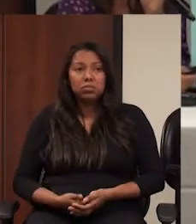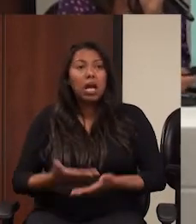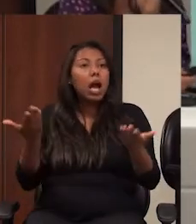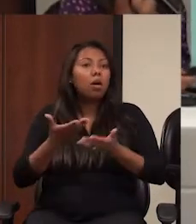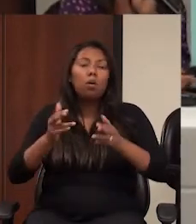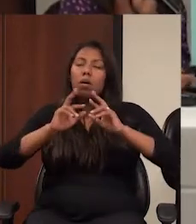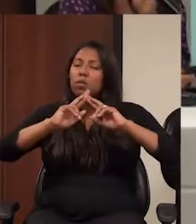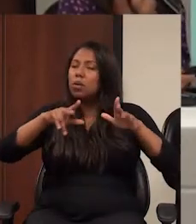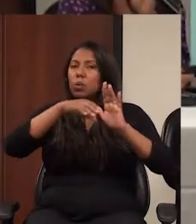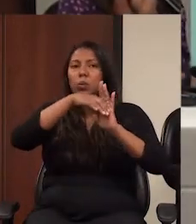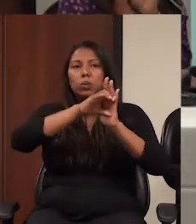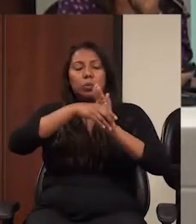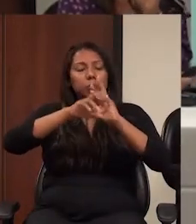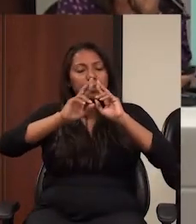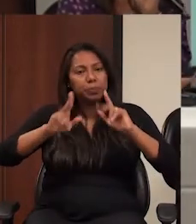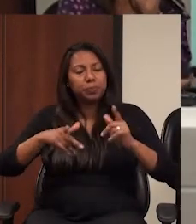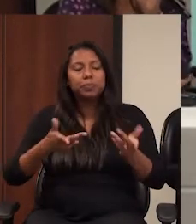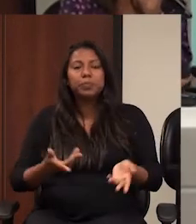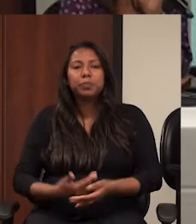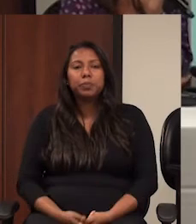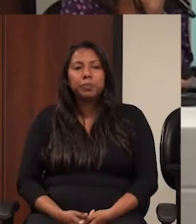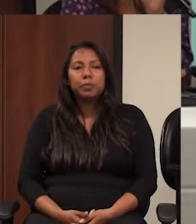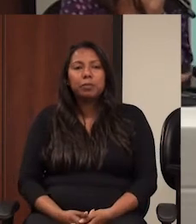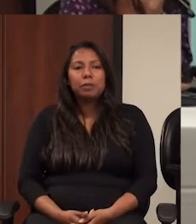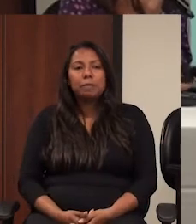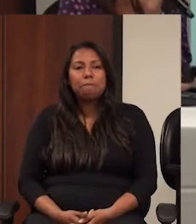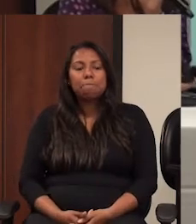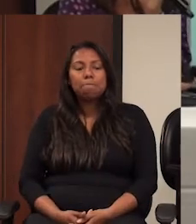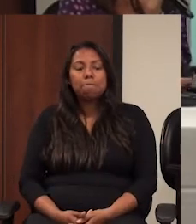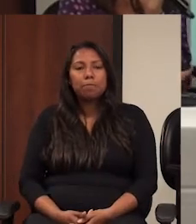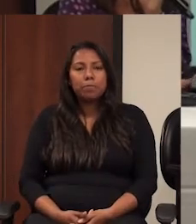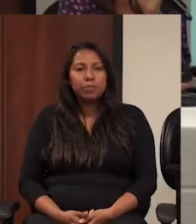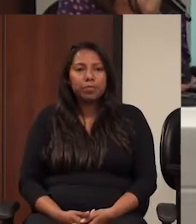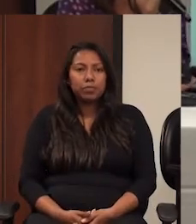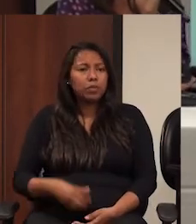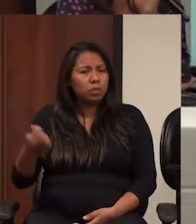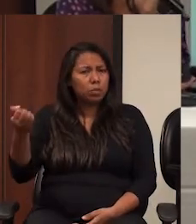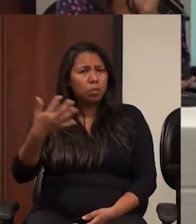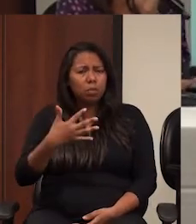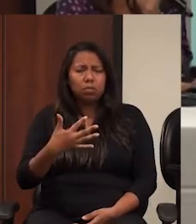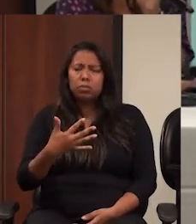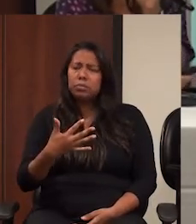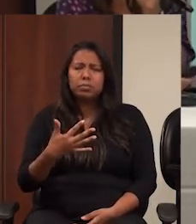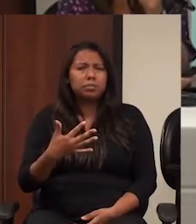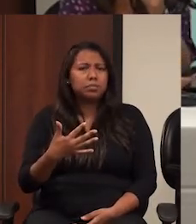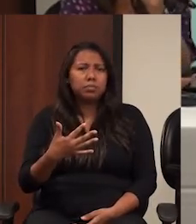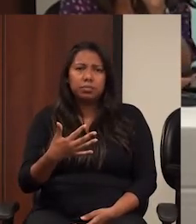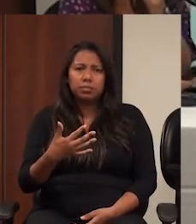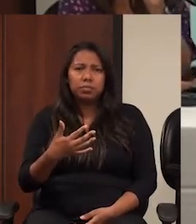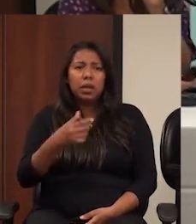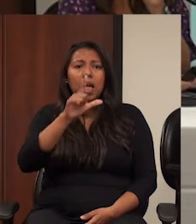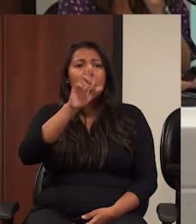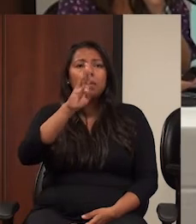conceito é diferente. Nós estamos falando de uma novidade, na verdade, né? A Lei Brasileira